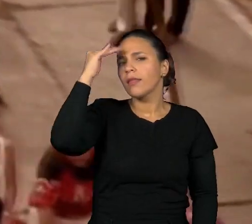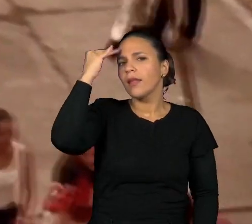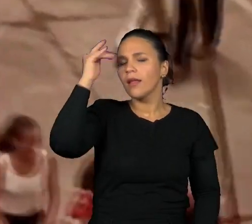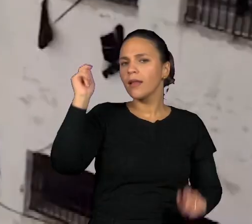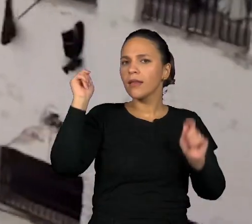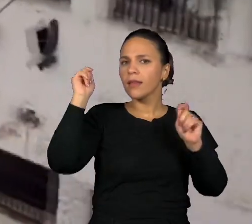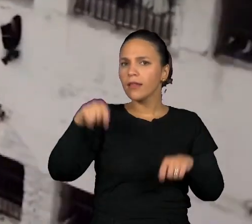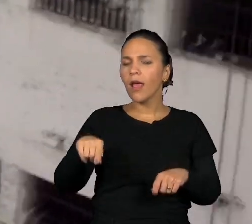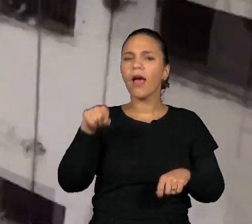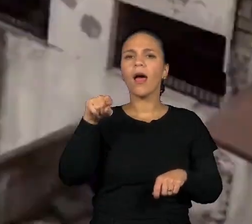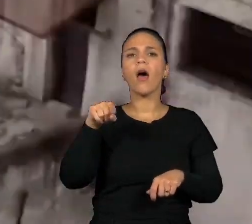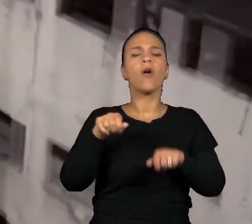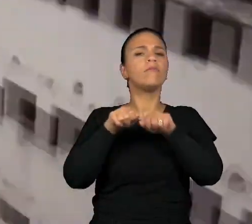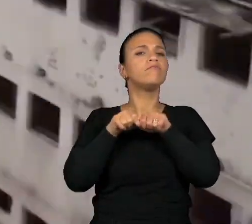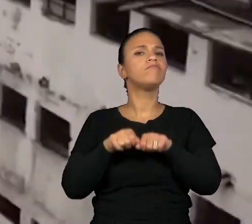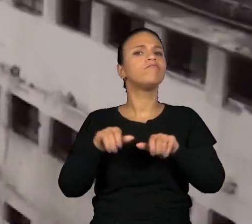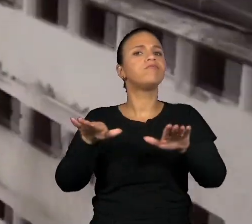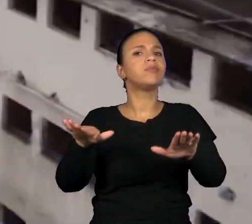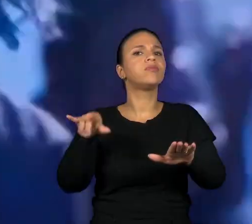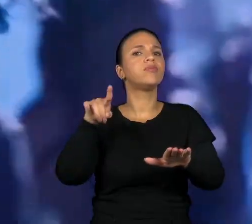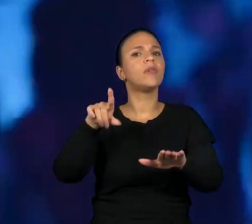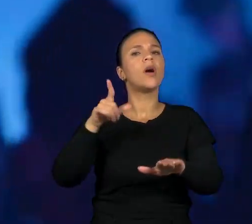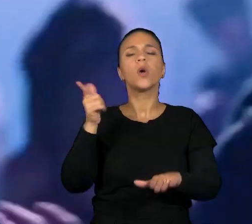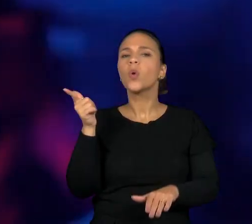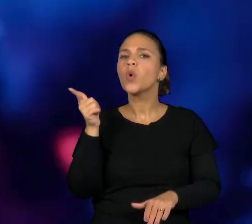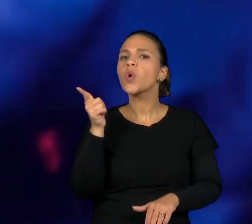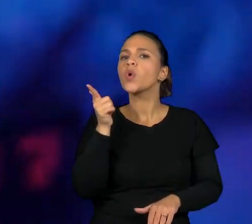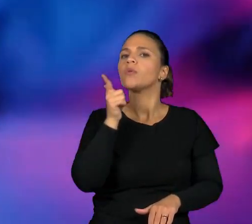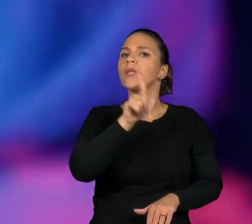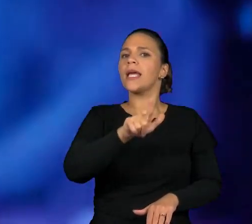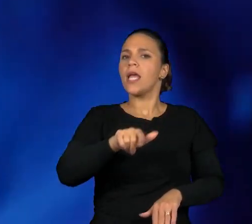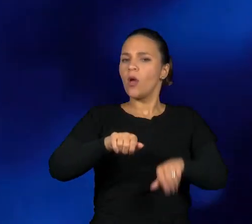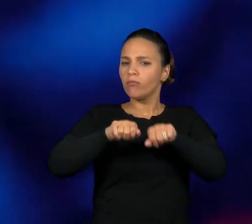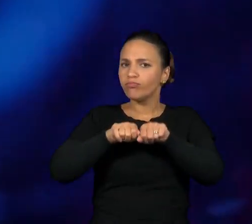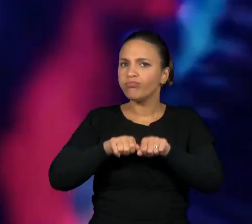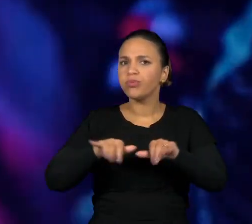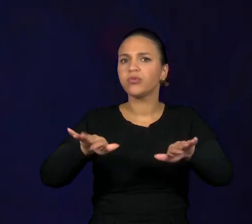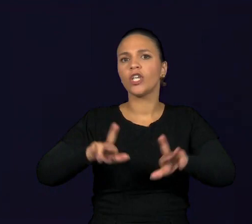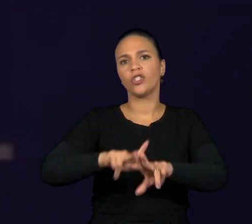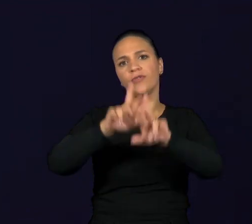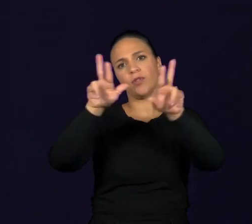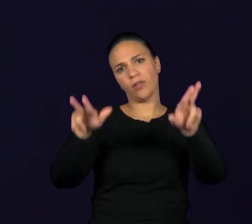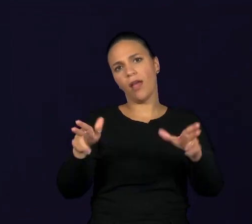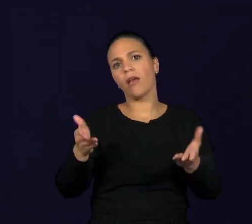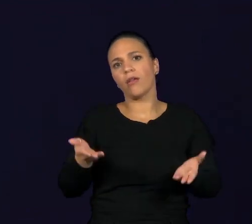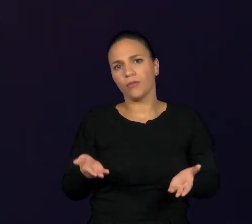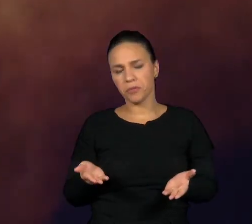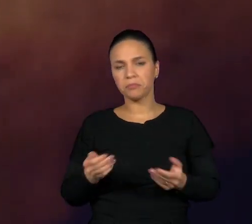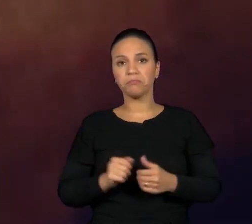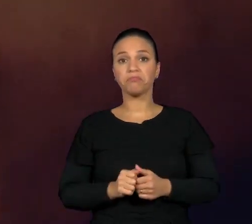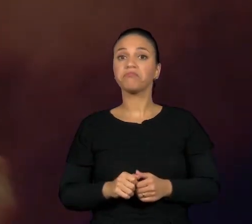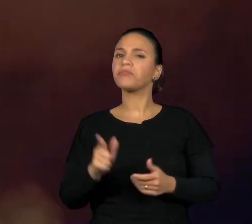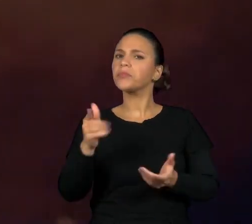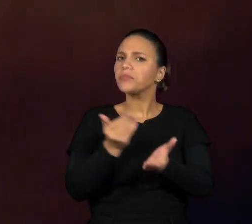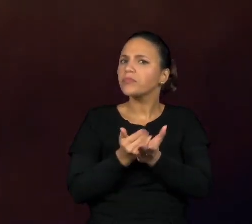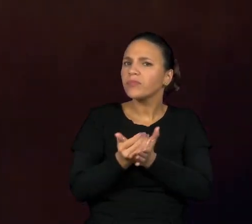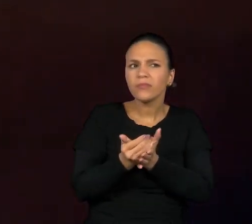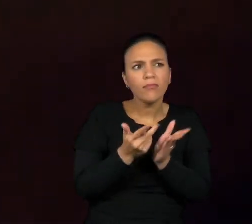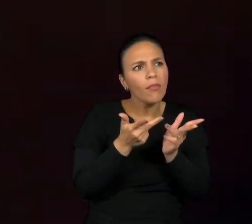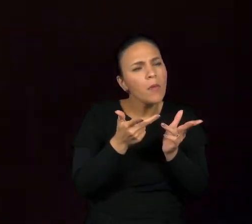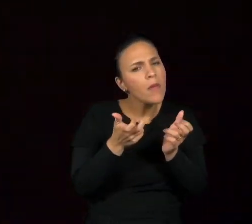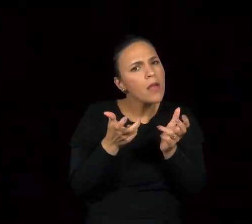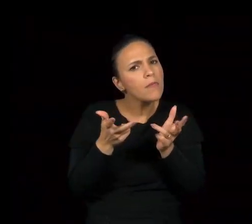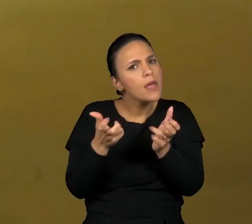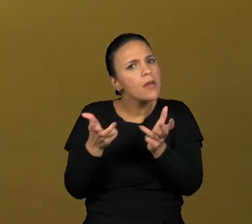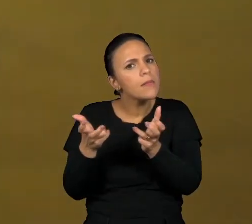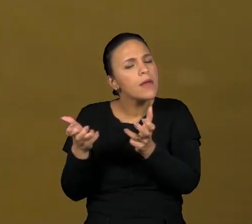esses conteúdos hoje conseguem alcançar uma diversidade maior. Então, a gente começou a ver